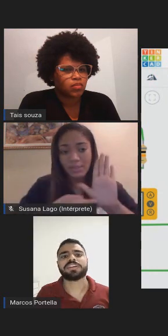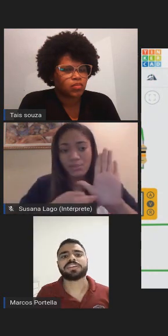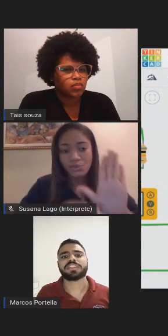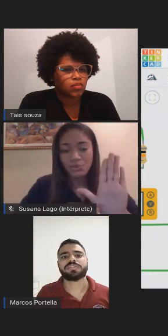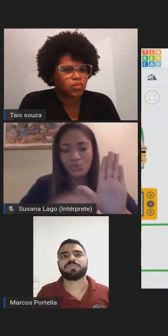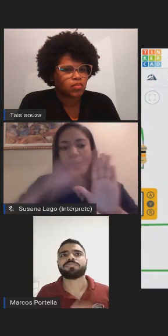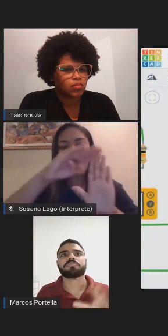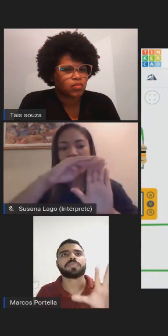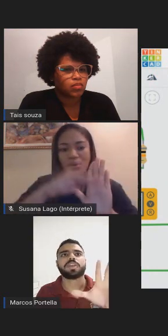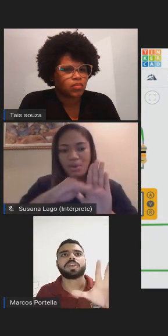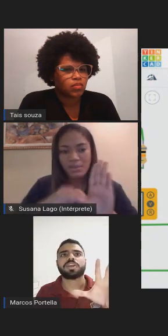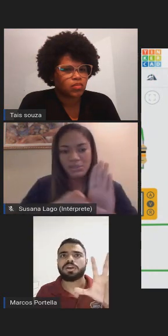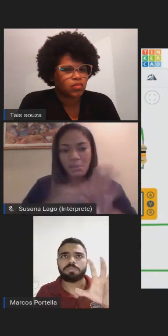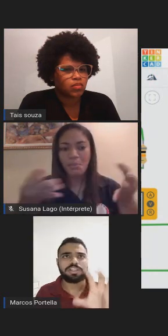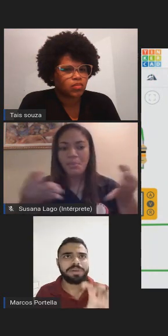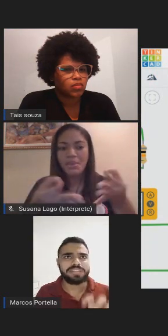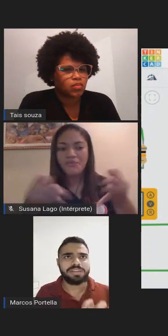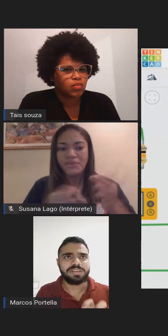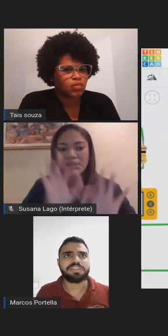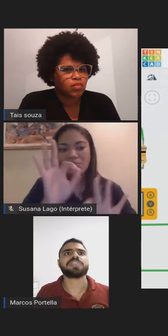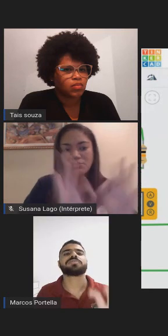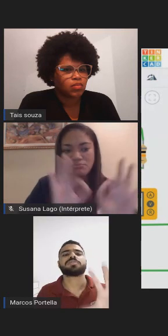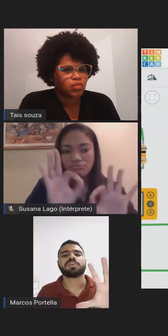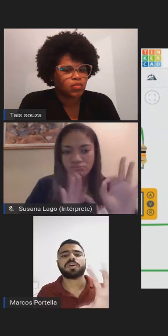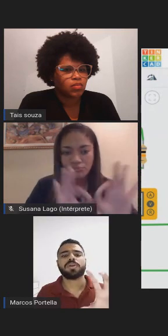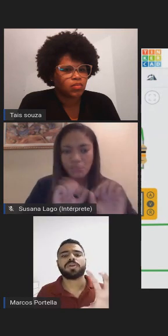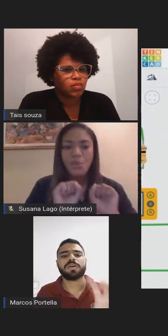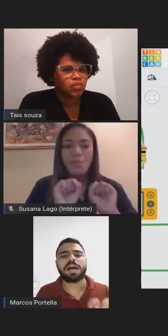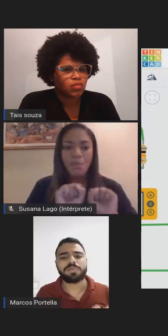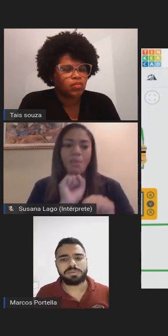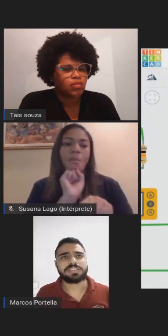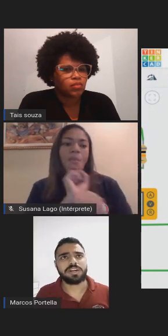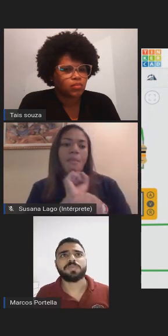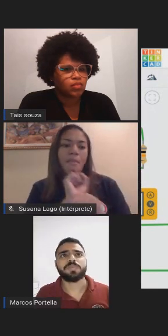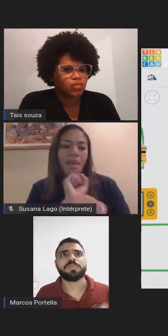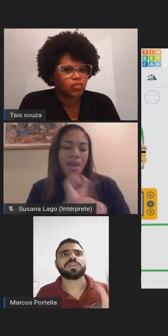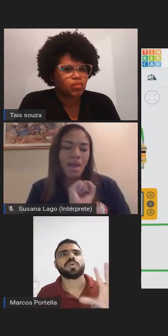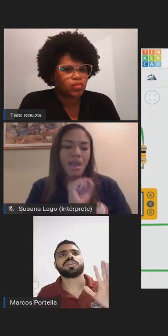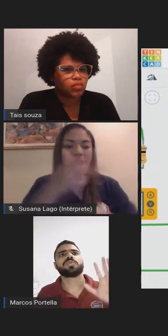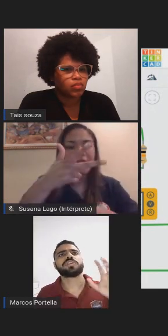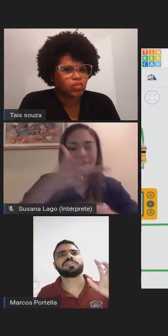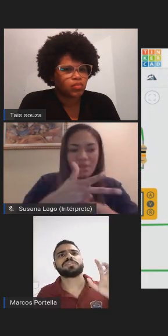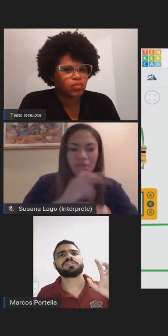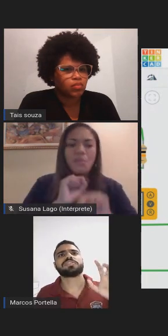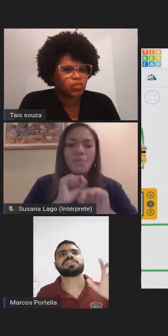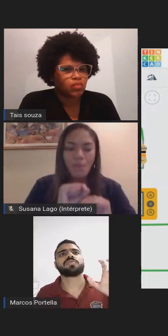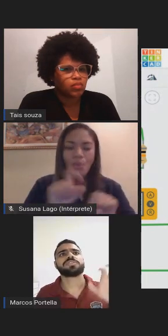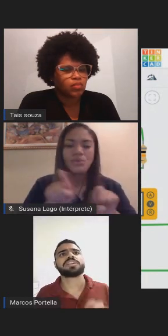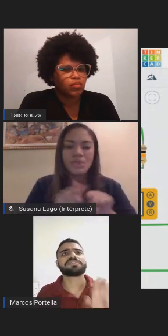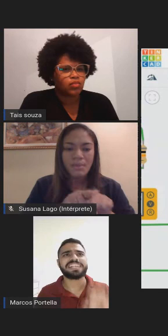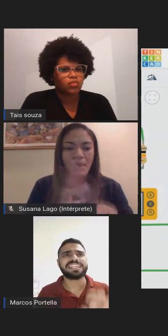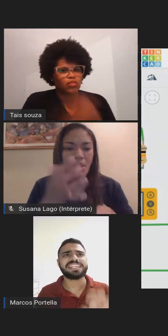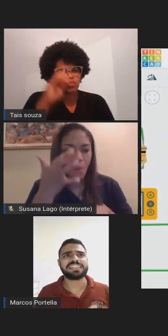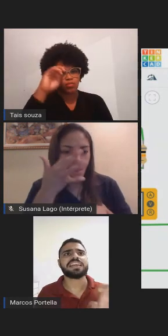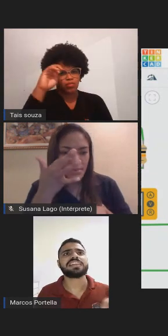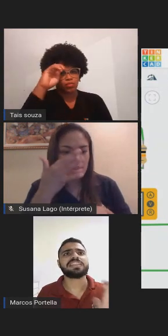ideal para fazer. Pode pausar o vídeo, colocar a programação. O intuito é que vocês